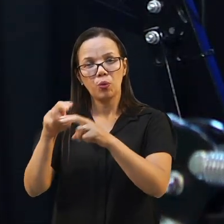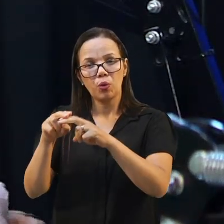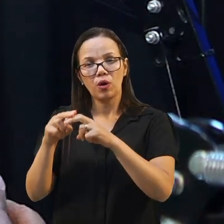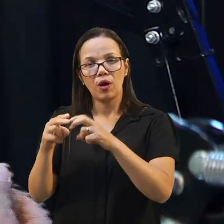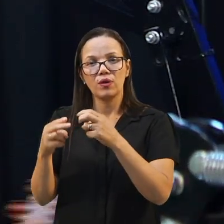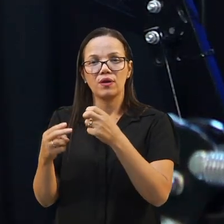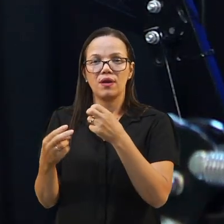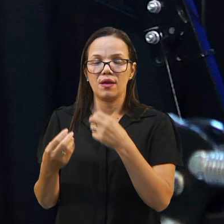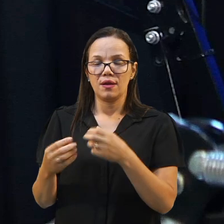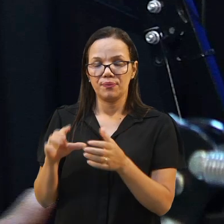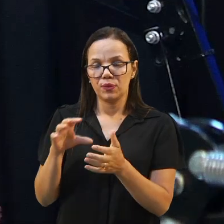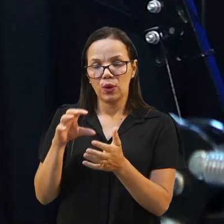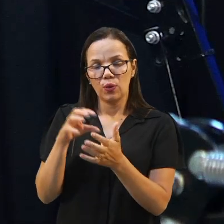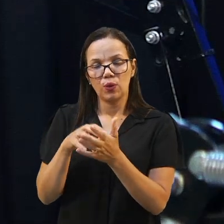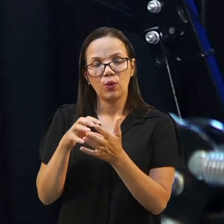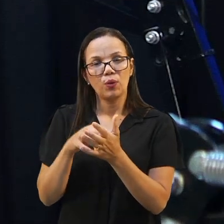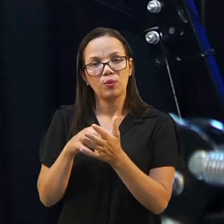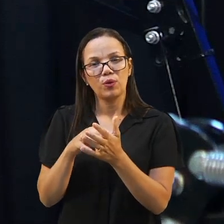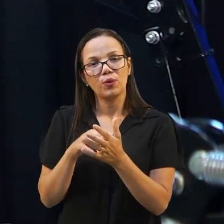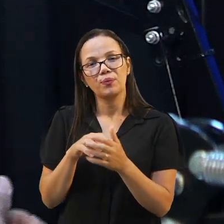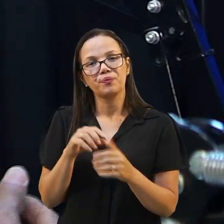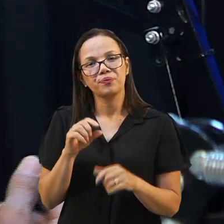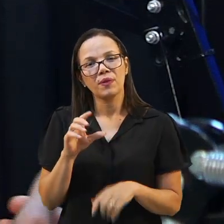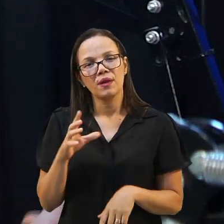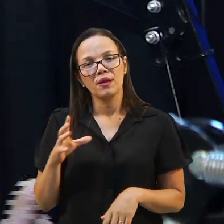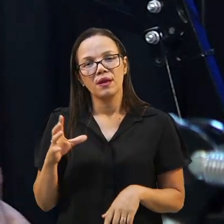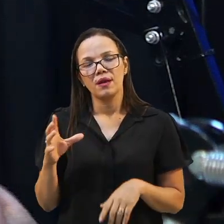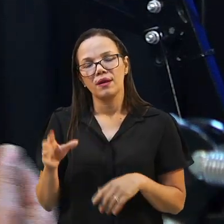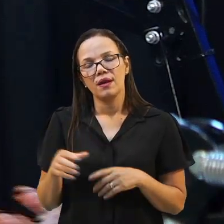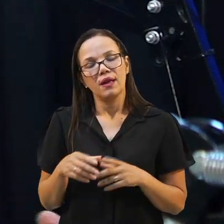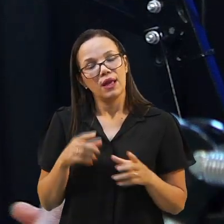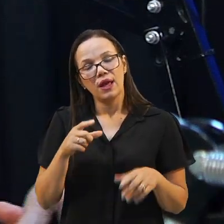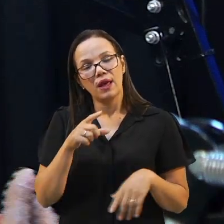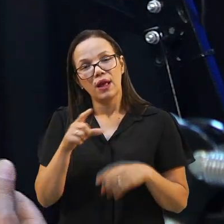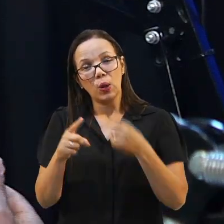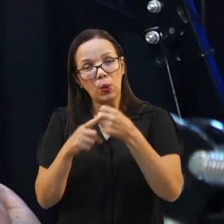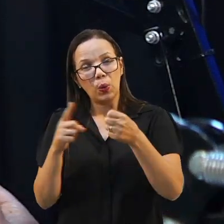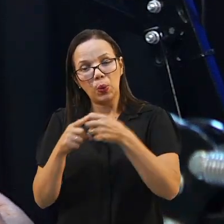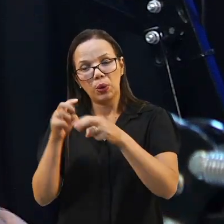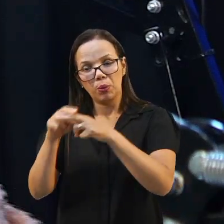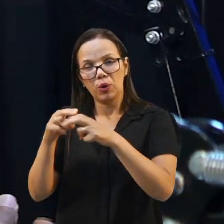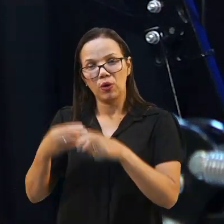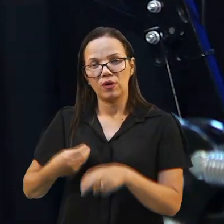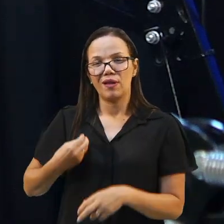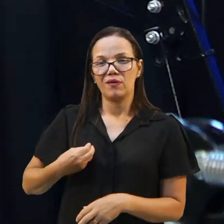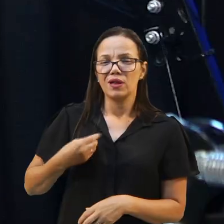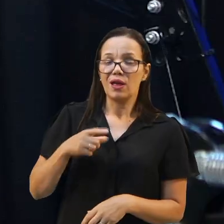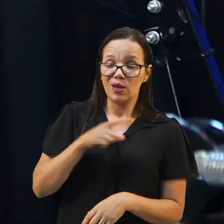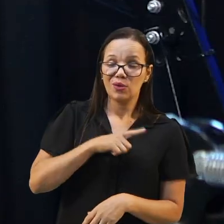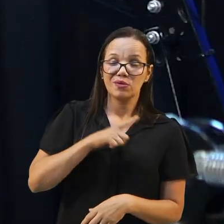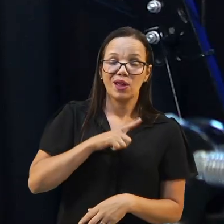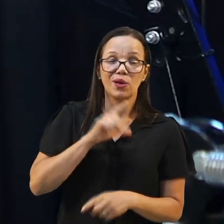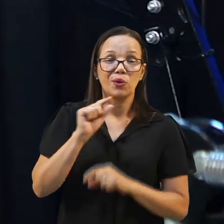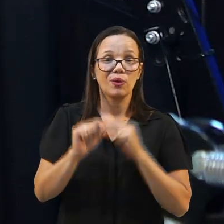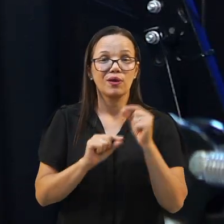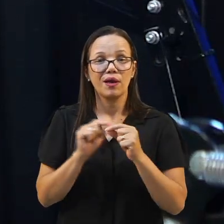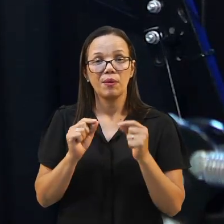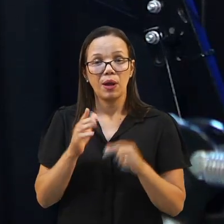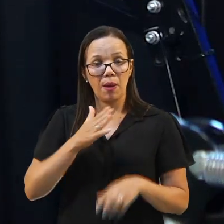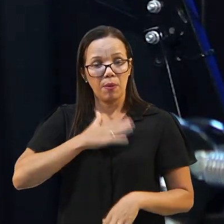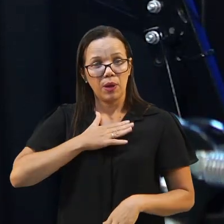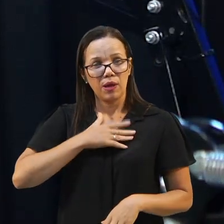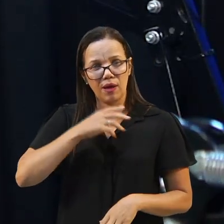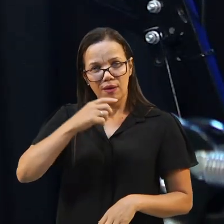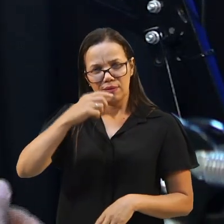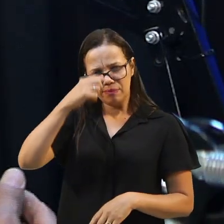eu tinha o envolvimento na igreja. Então, eu tenho, pela minha natureza,